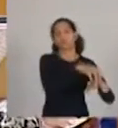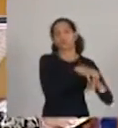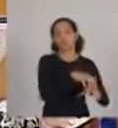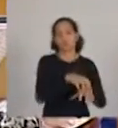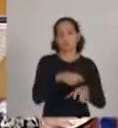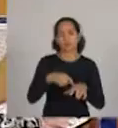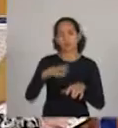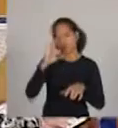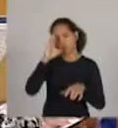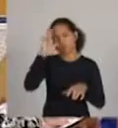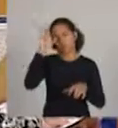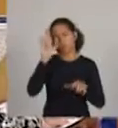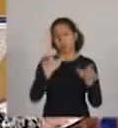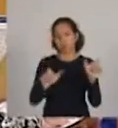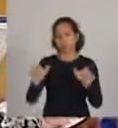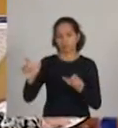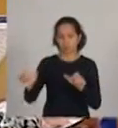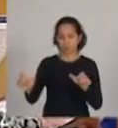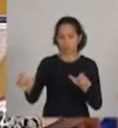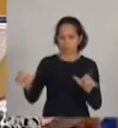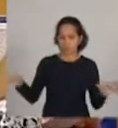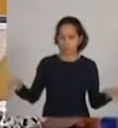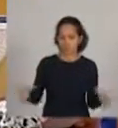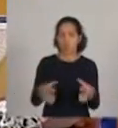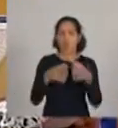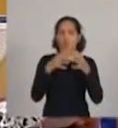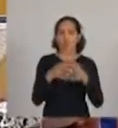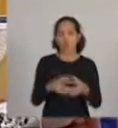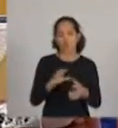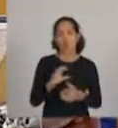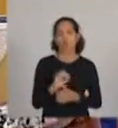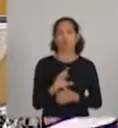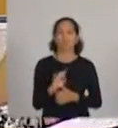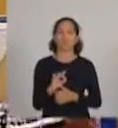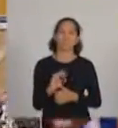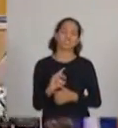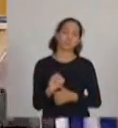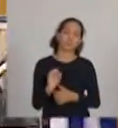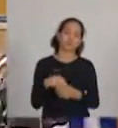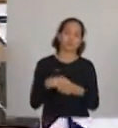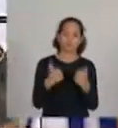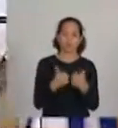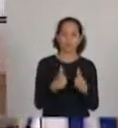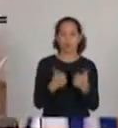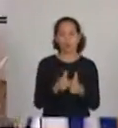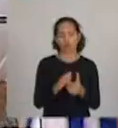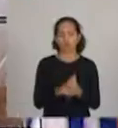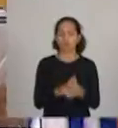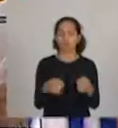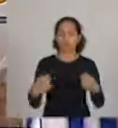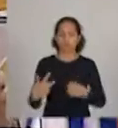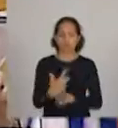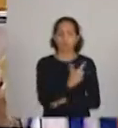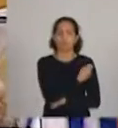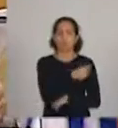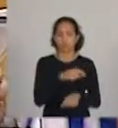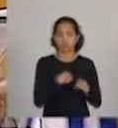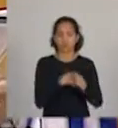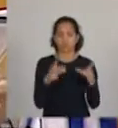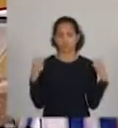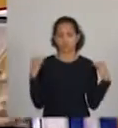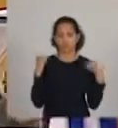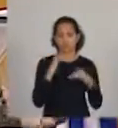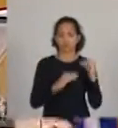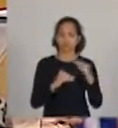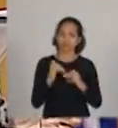pessoas no que denominamos coletivo, devam também ser vacinado. Esse público, ele gira em